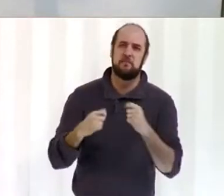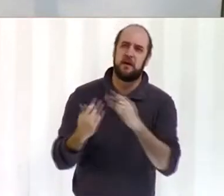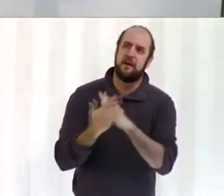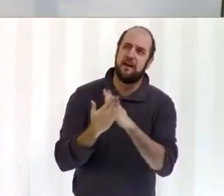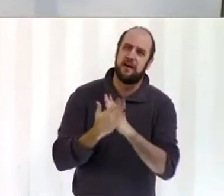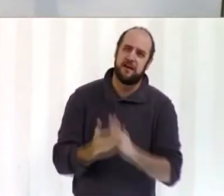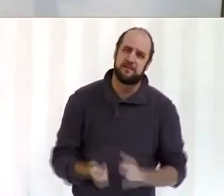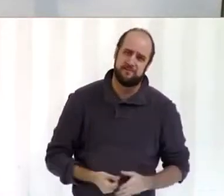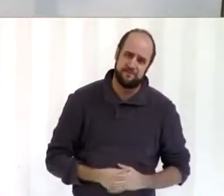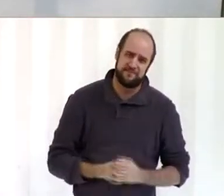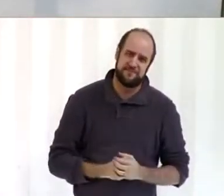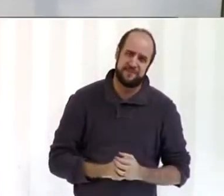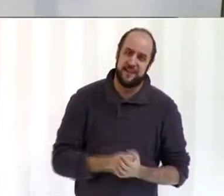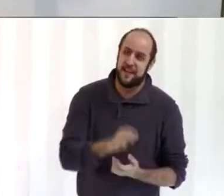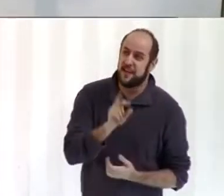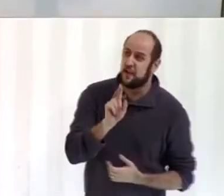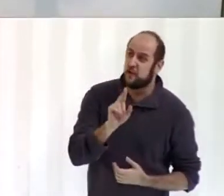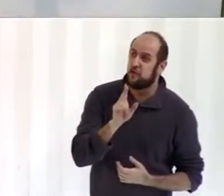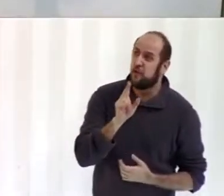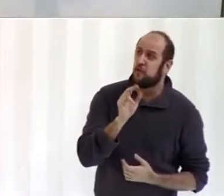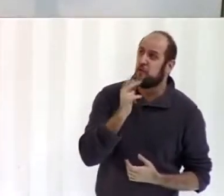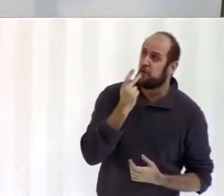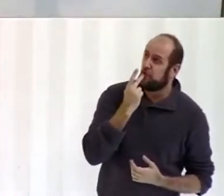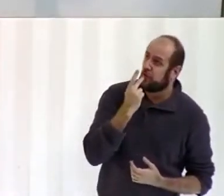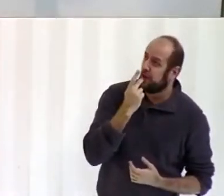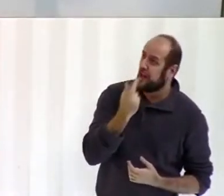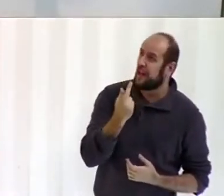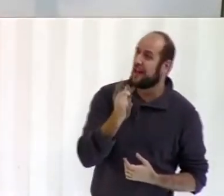É como se ele estivesse dizendo: